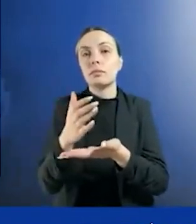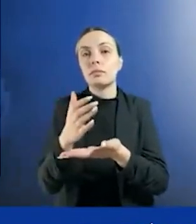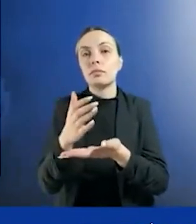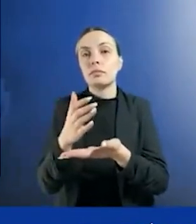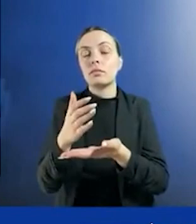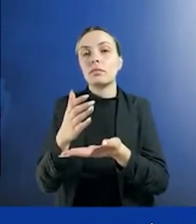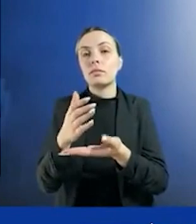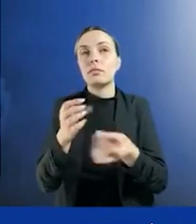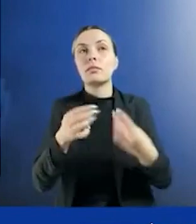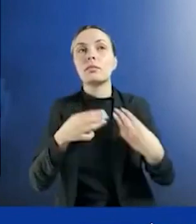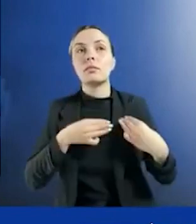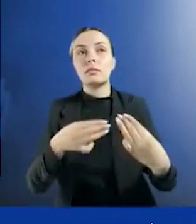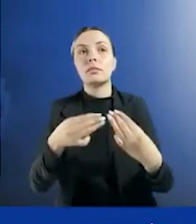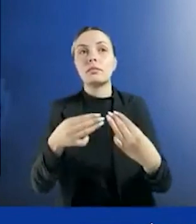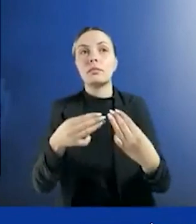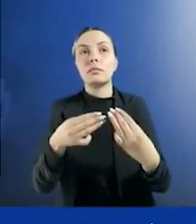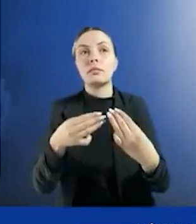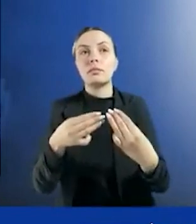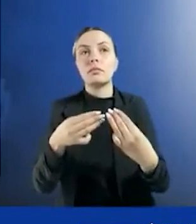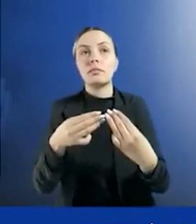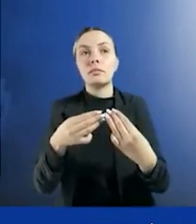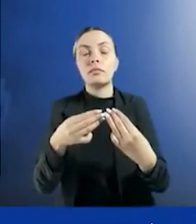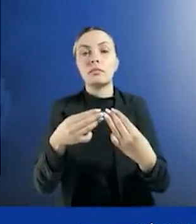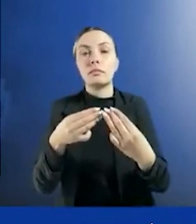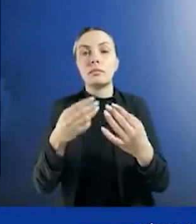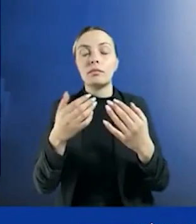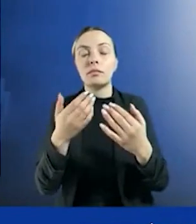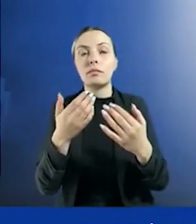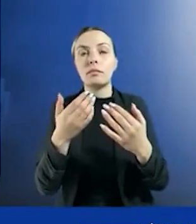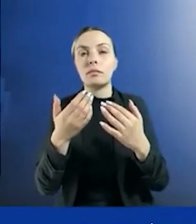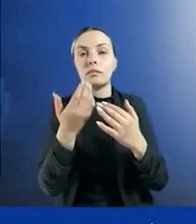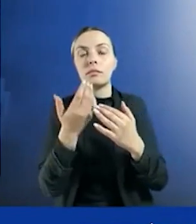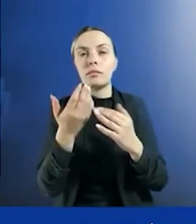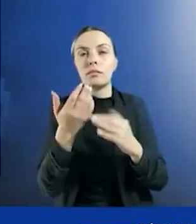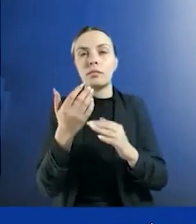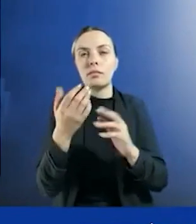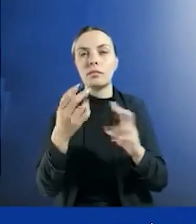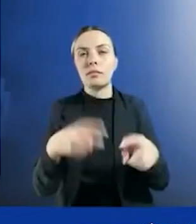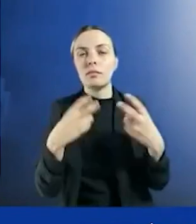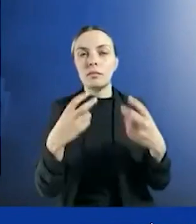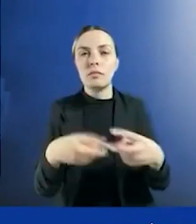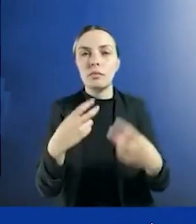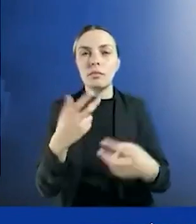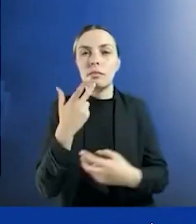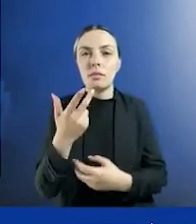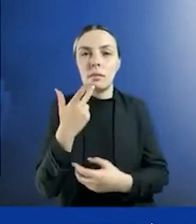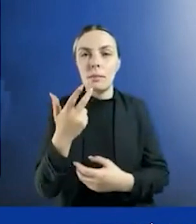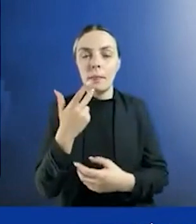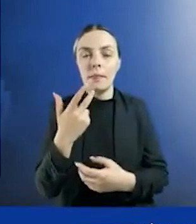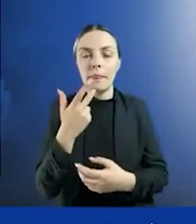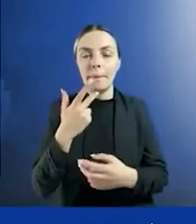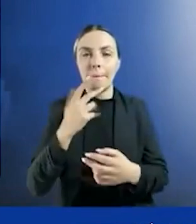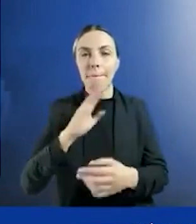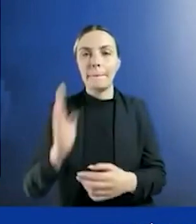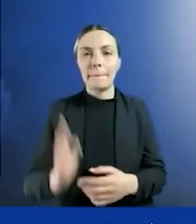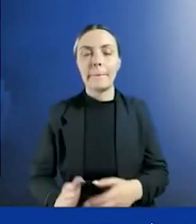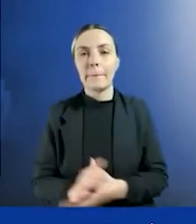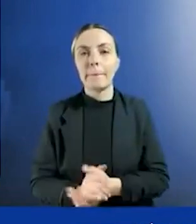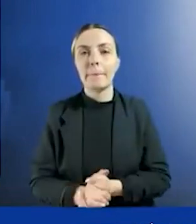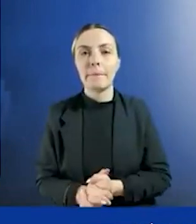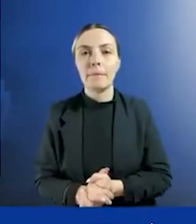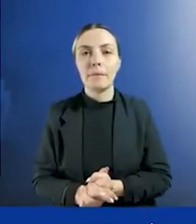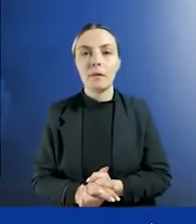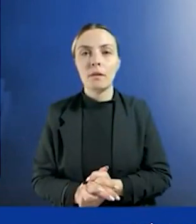que nos fará uma perspectiva rapidamente sobre a agricultura sustentável brasileira. Boa tarde